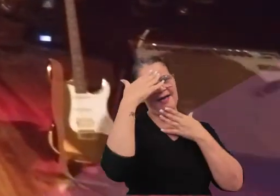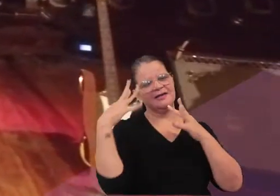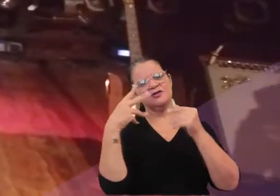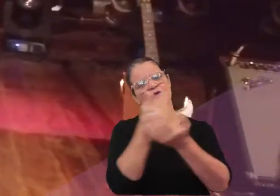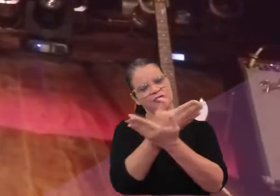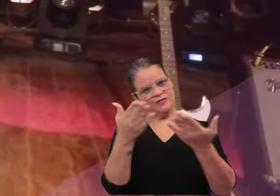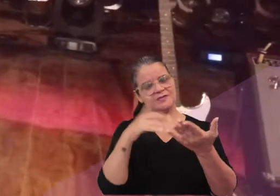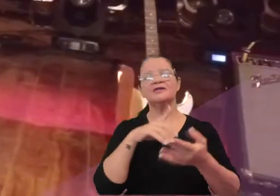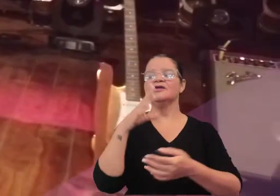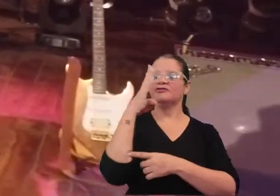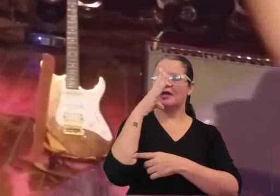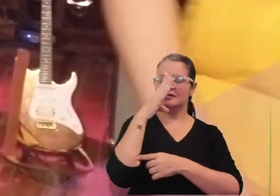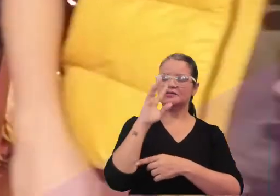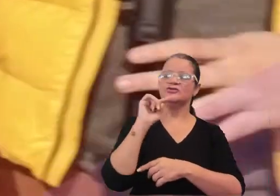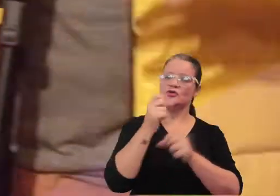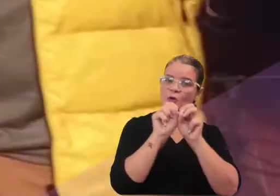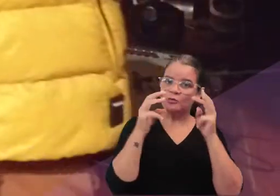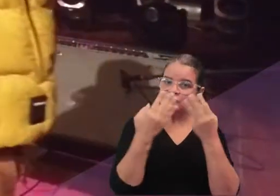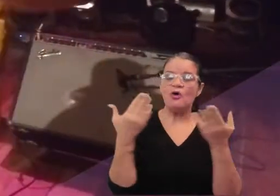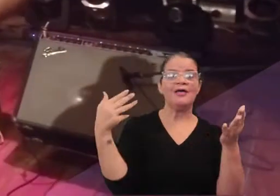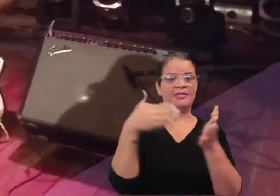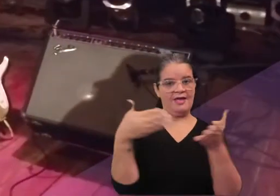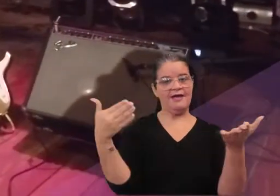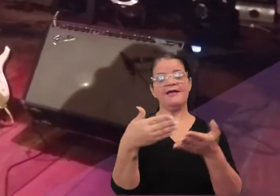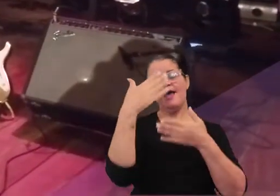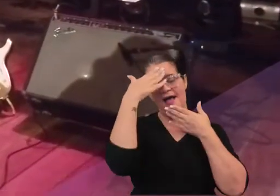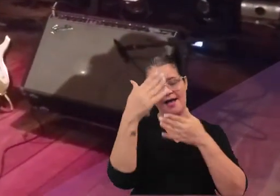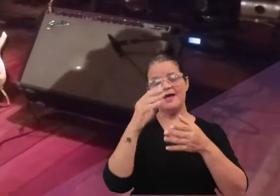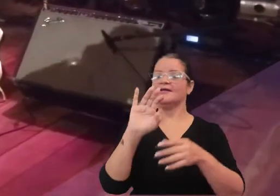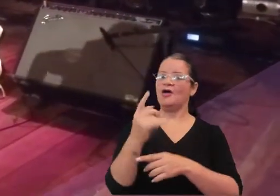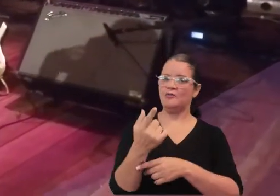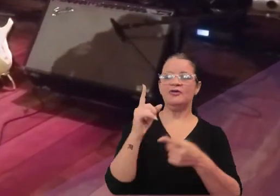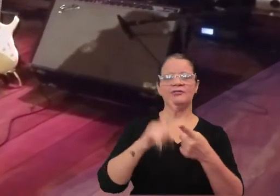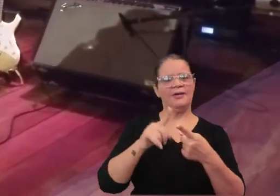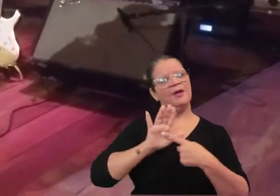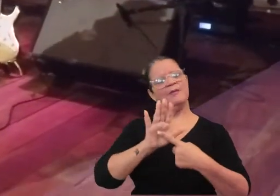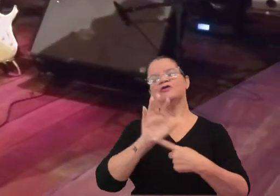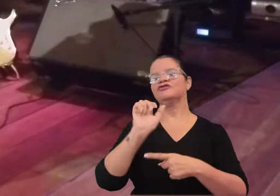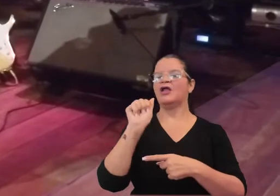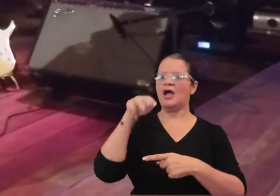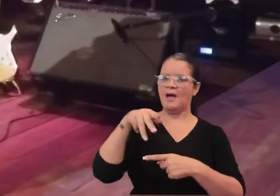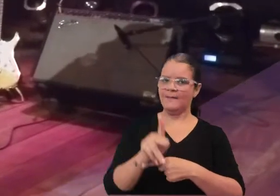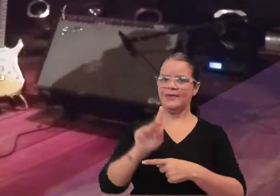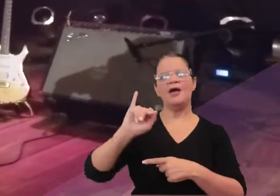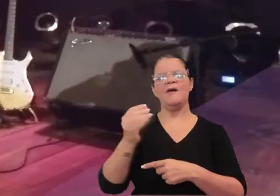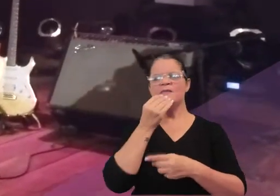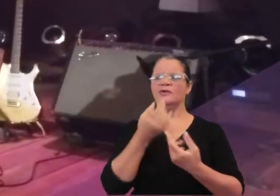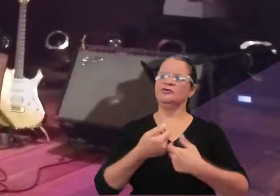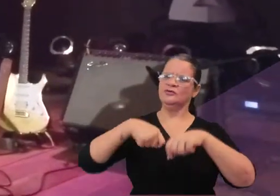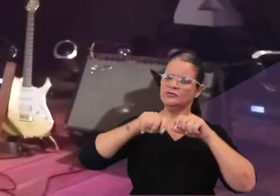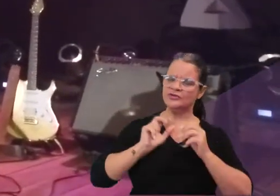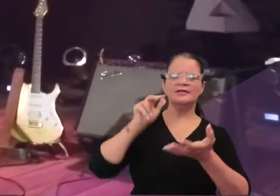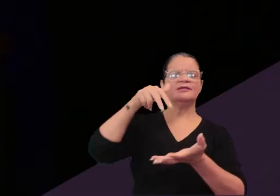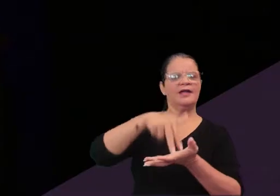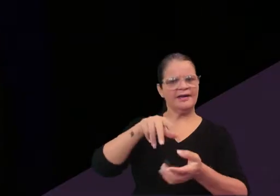quer agradecer, né, Afonso? Isso, a gente quer agradecer a todos vocês que ficaram, claro, assistindo o nosso show até aqui. Agradecer, óbvio, também